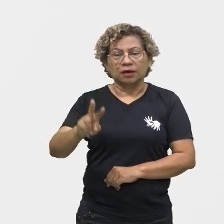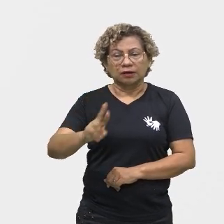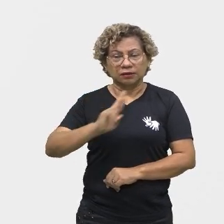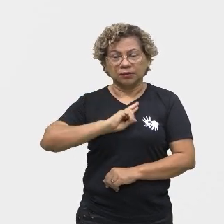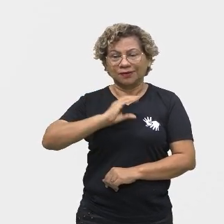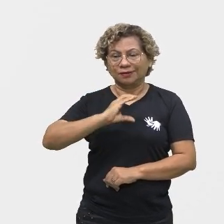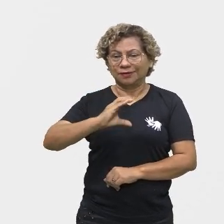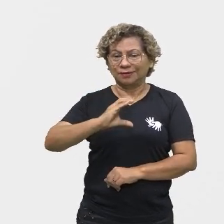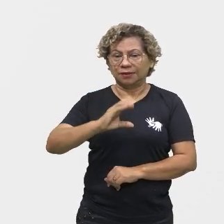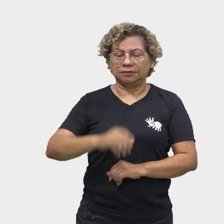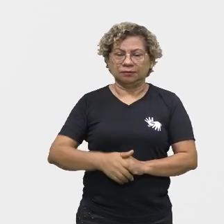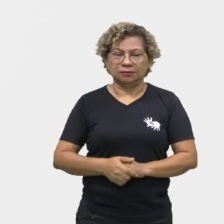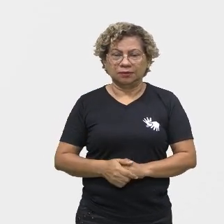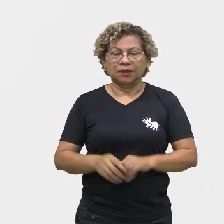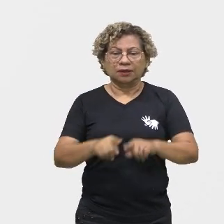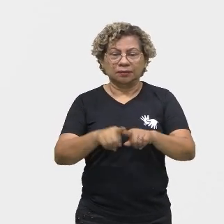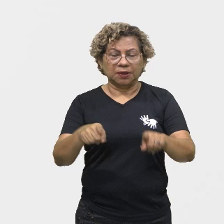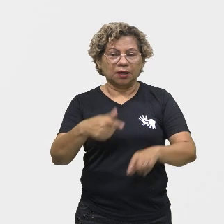tá certo.